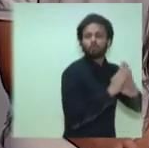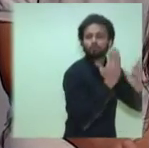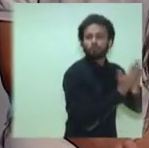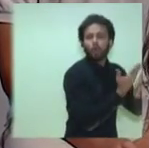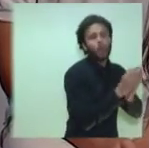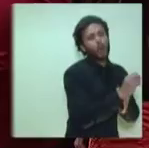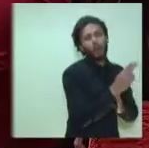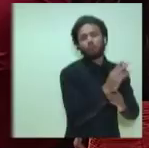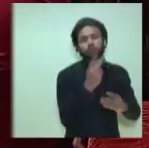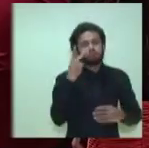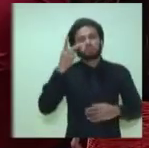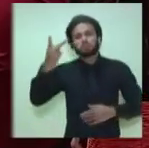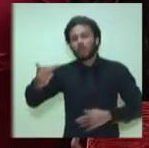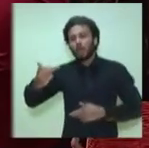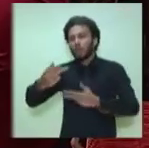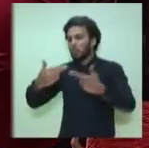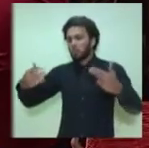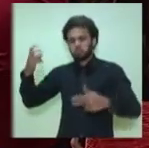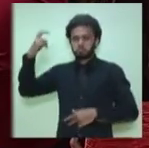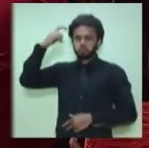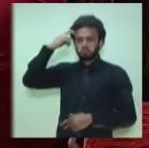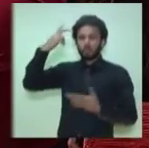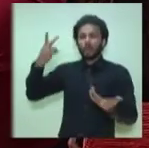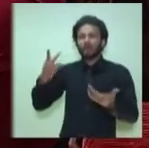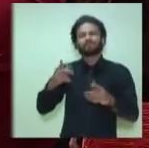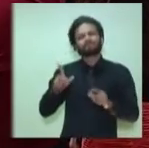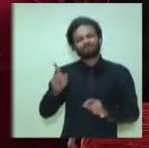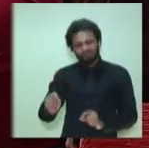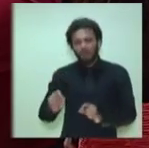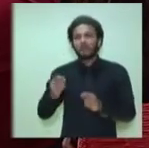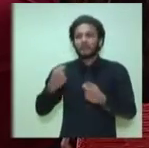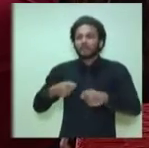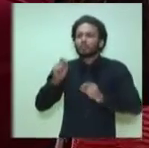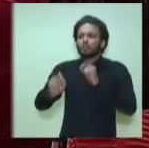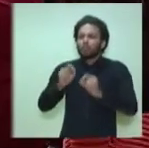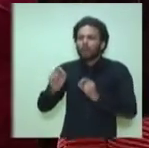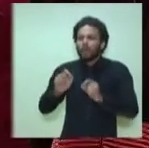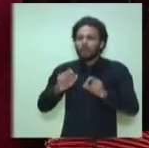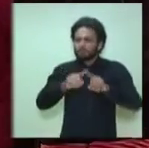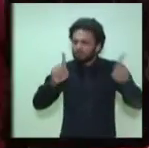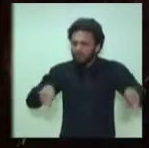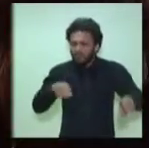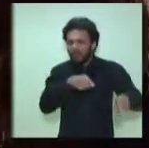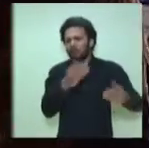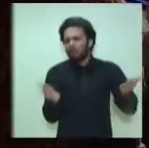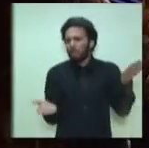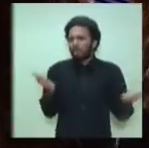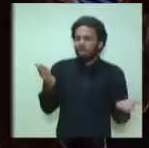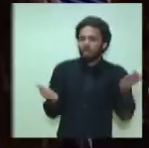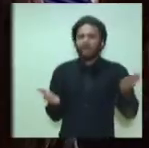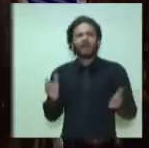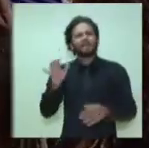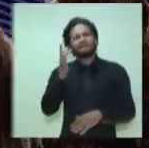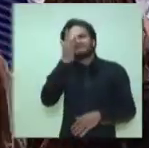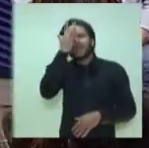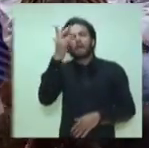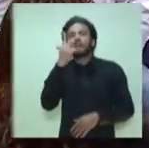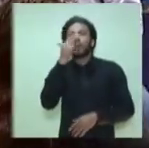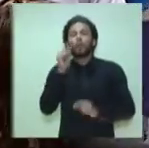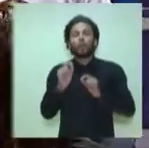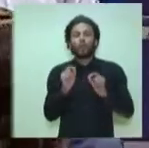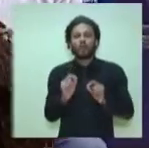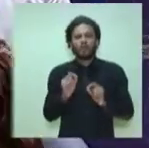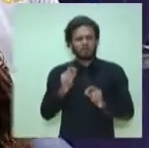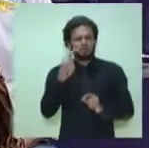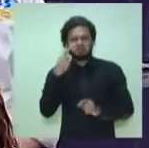extracurricular, para ir para uma atividade cultural. Esse é o caminho para que o sistema seja equilibrado. É muito fácil, demagogicamente, como a gente viu muito